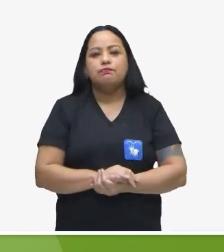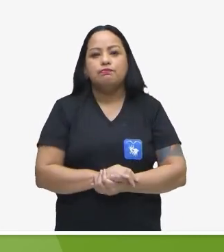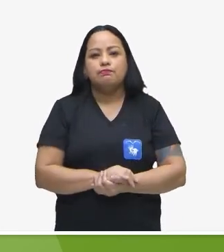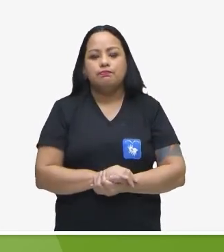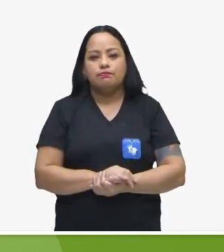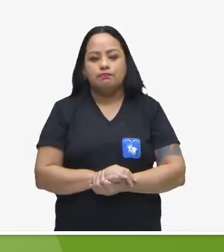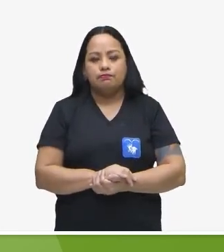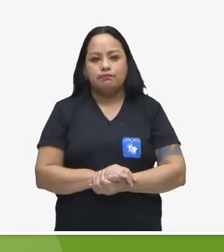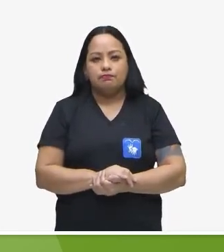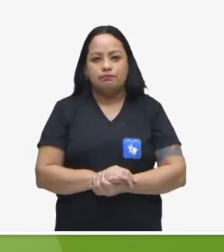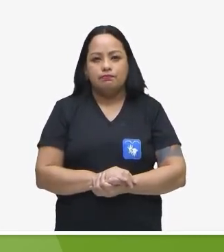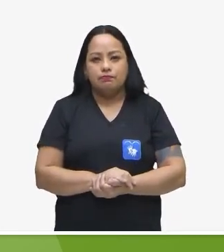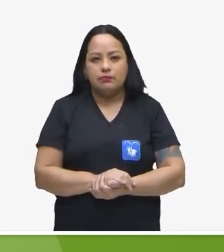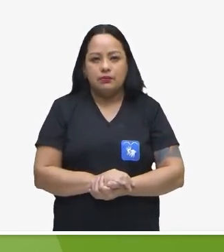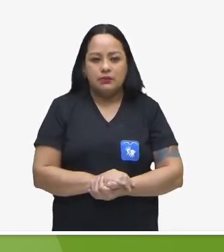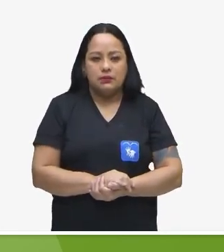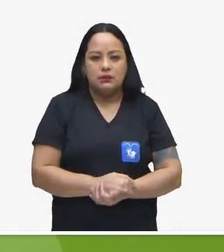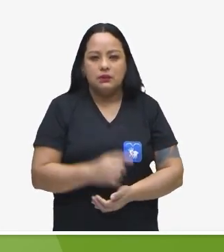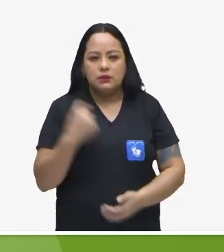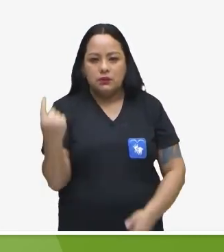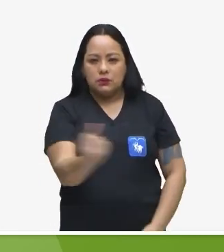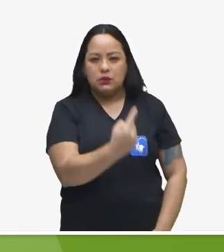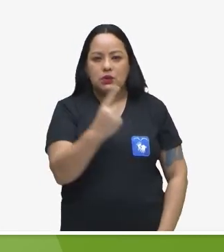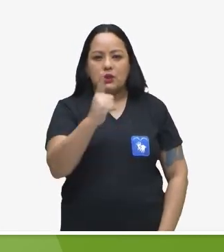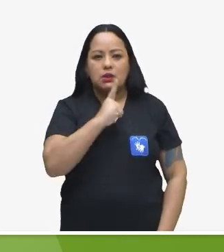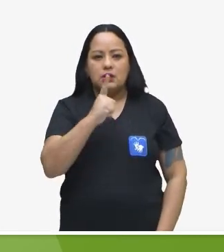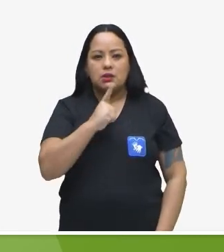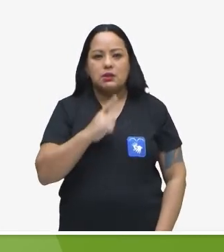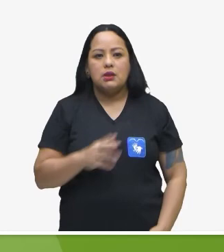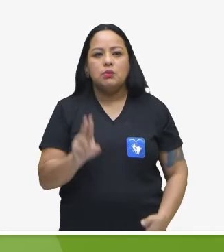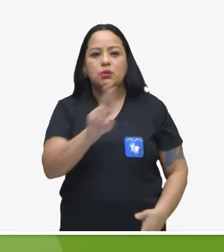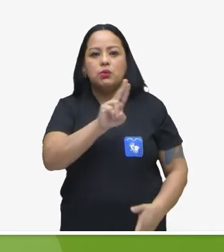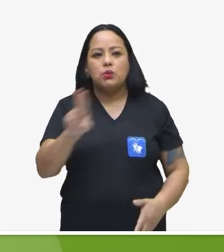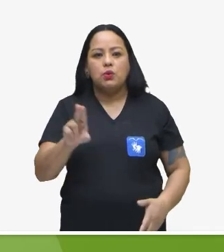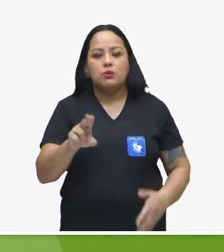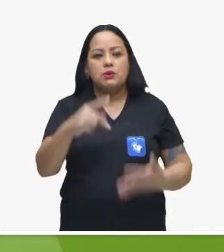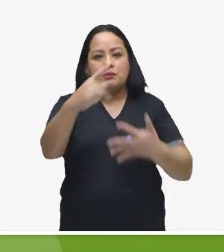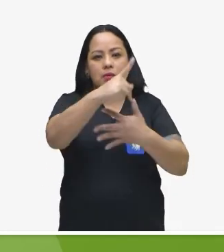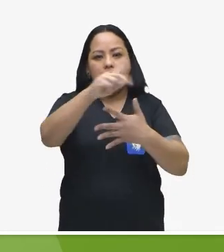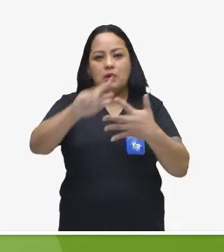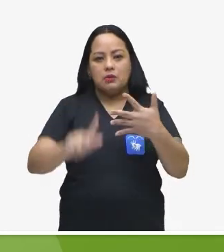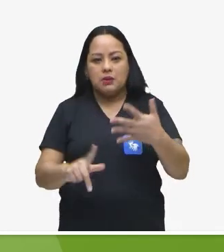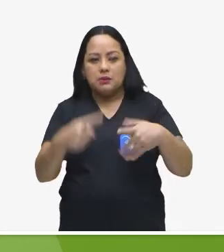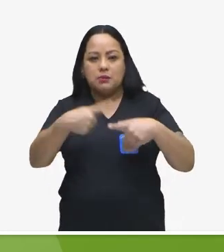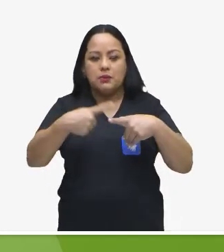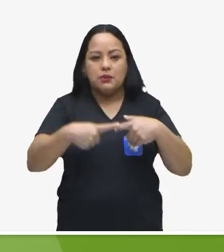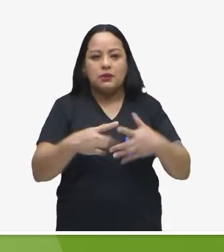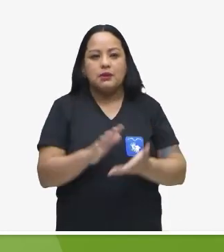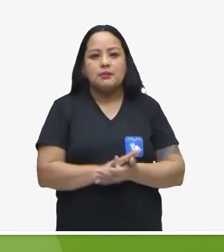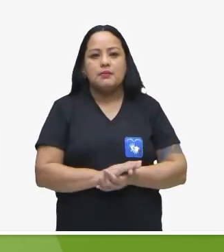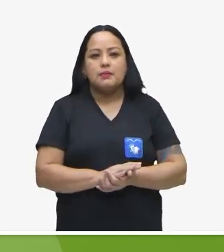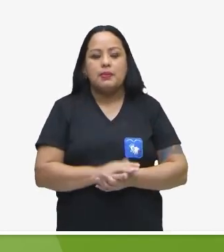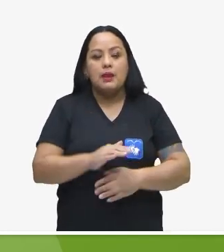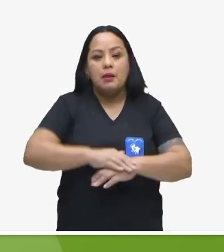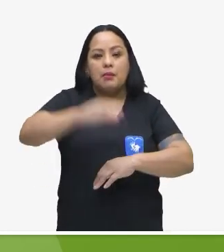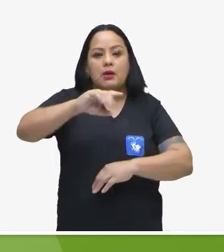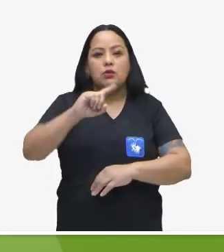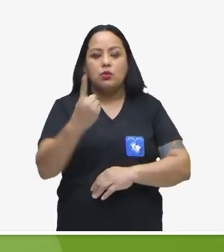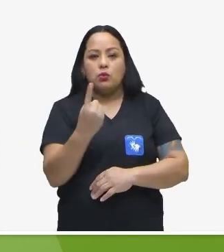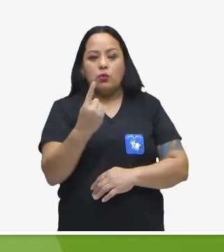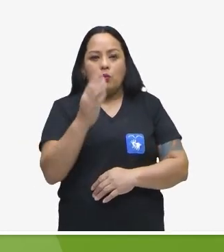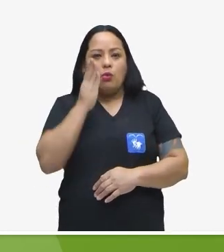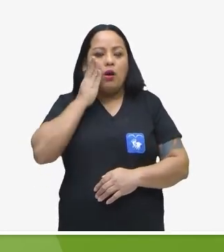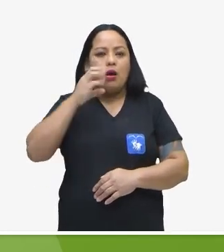tá? Então, nós temos aí que chamamos de nomenclatura de espécies, porque há mais de 1 milhão de tipos de